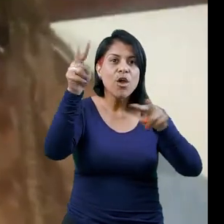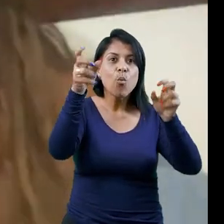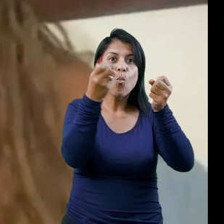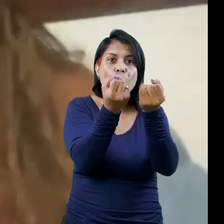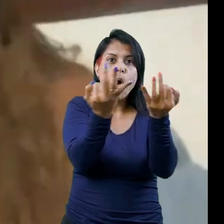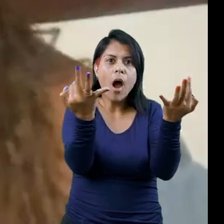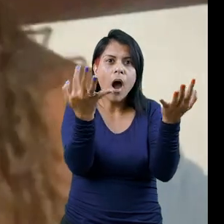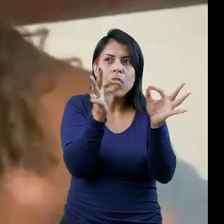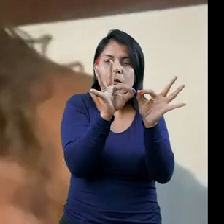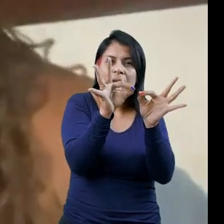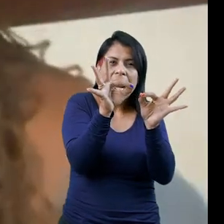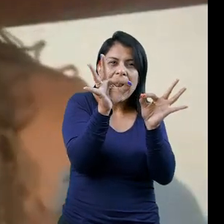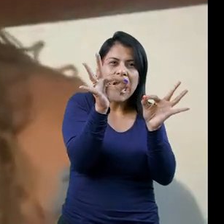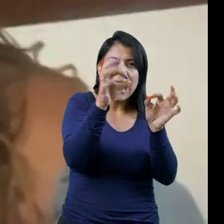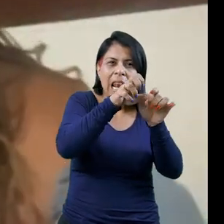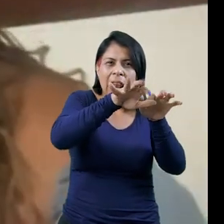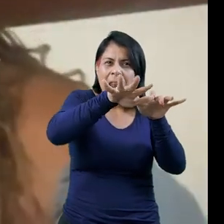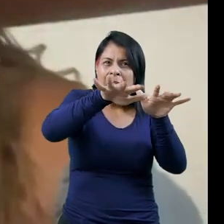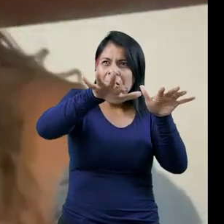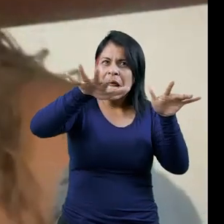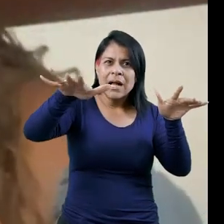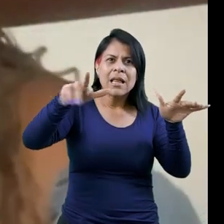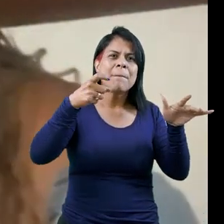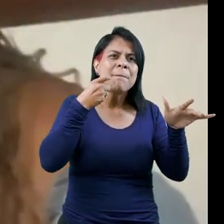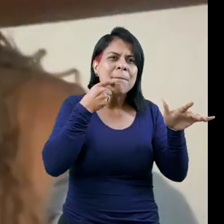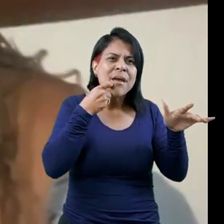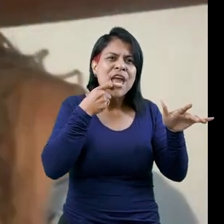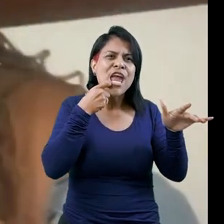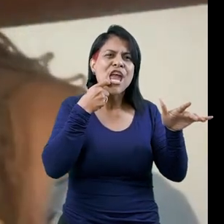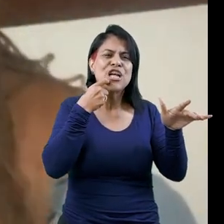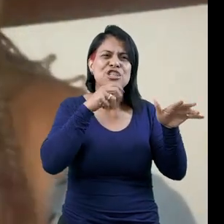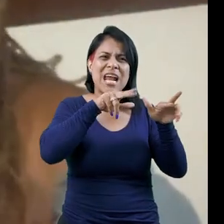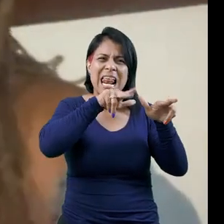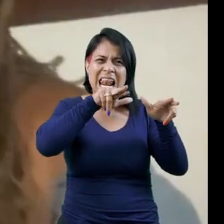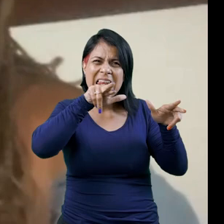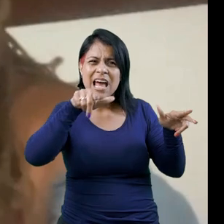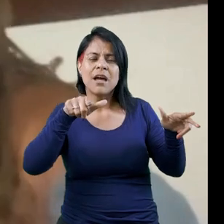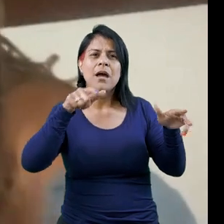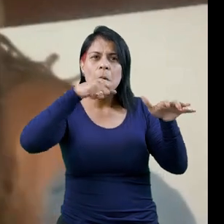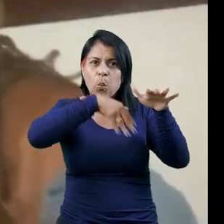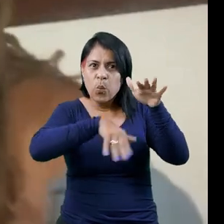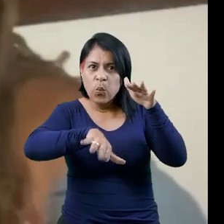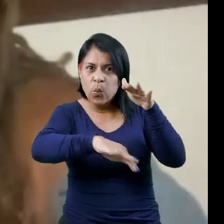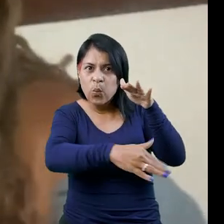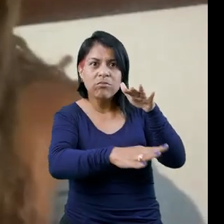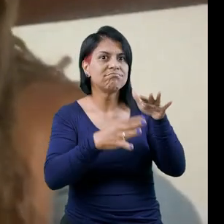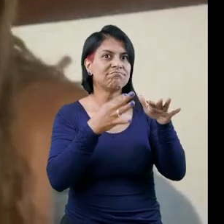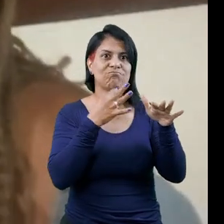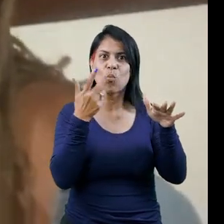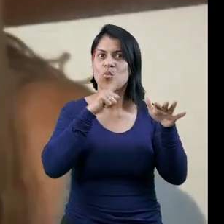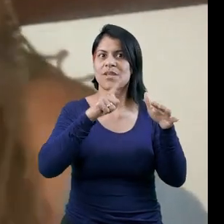na infinitude de espécies, de peixes, por exemplo, ou de criaturas marinhas, a gente não consegue